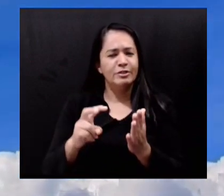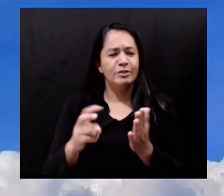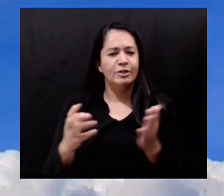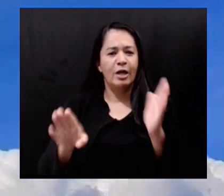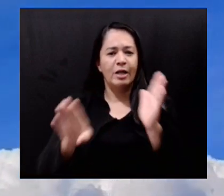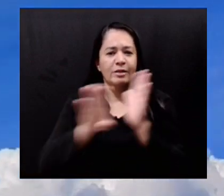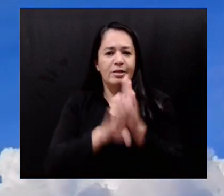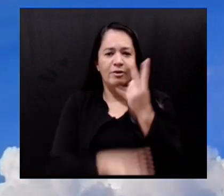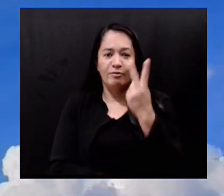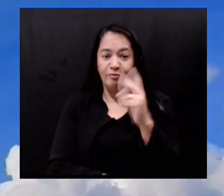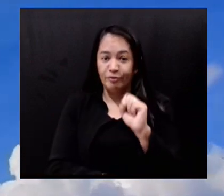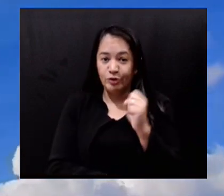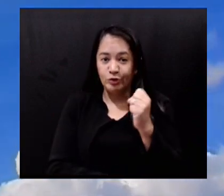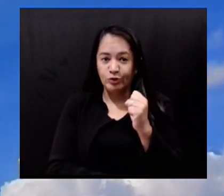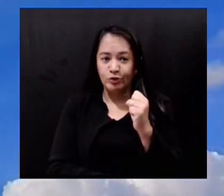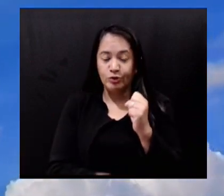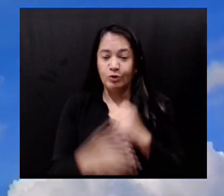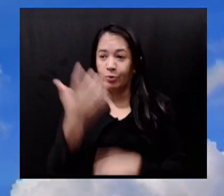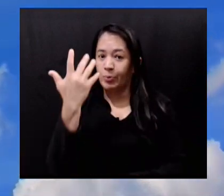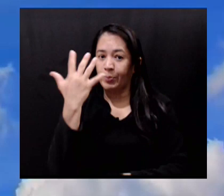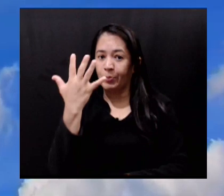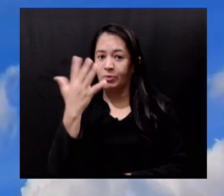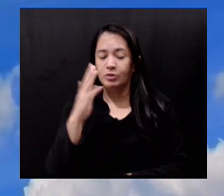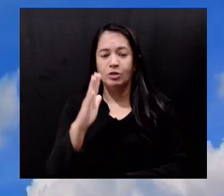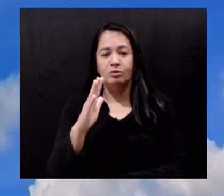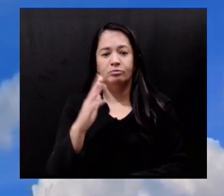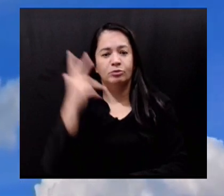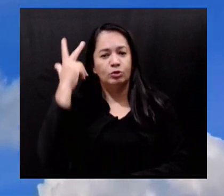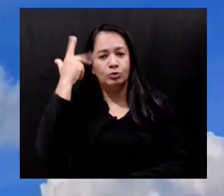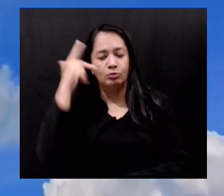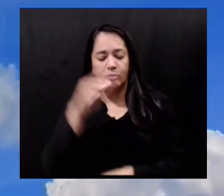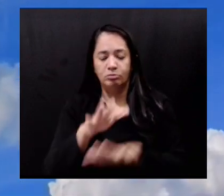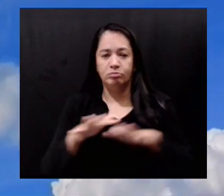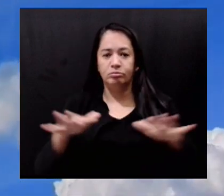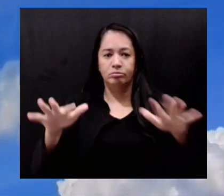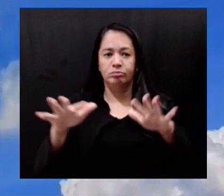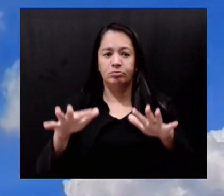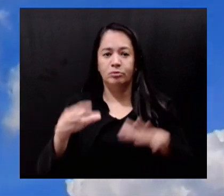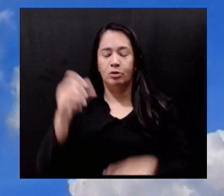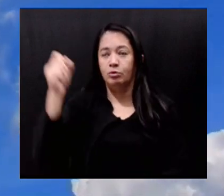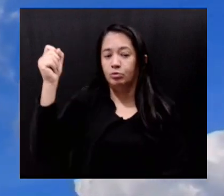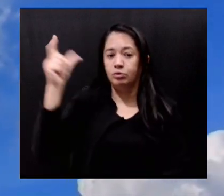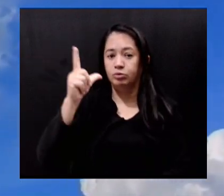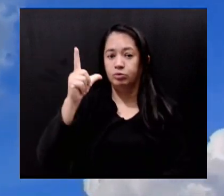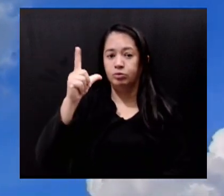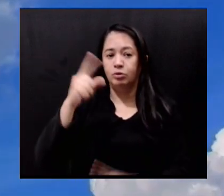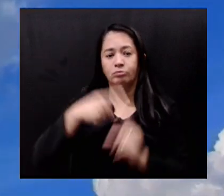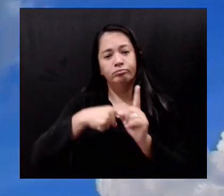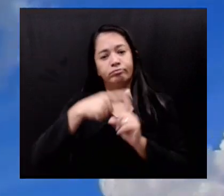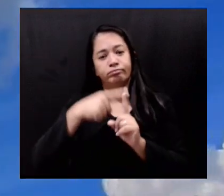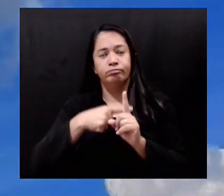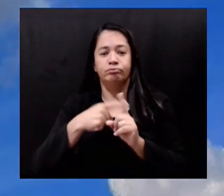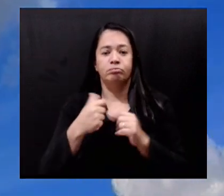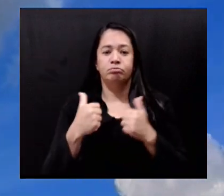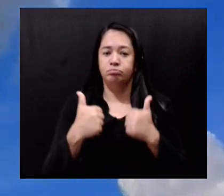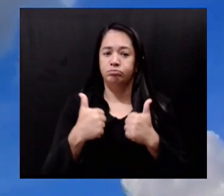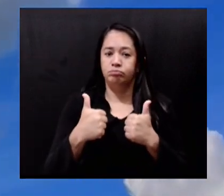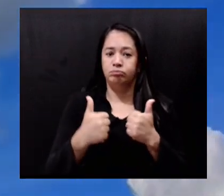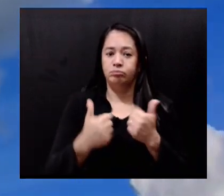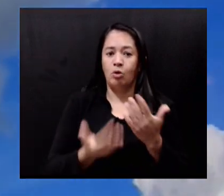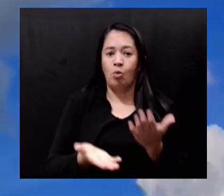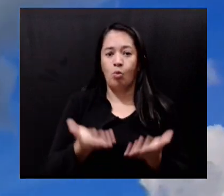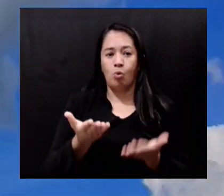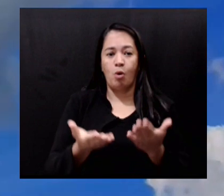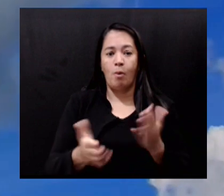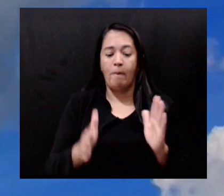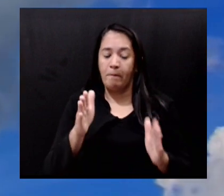do tempo é estável na região, predomínio de sol, temperaturas relativamente elevadas para a época do ano, né,